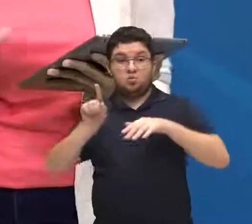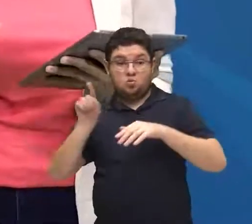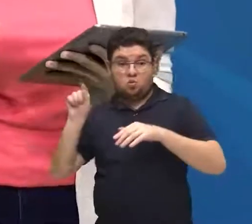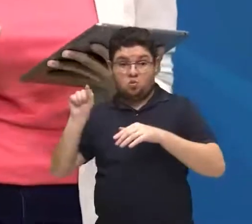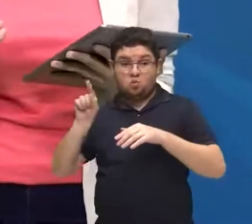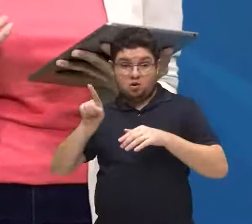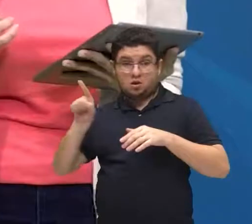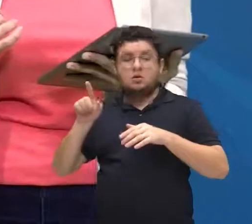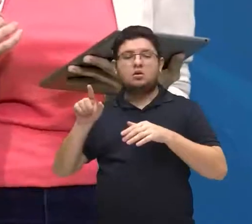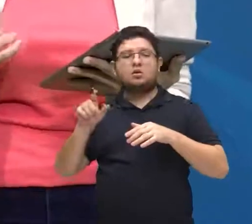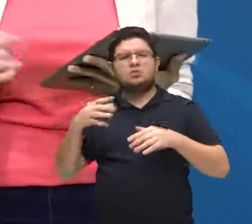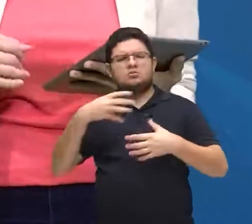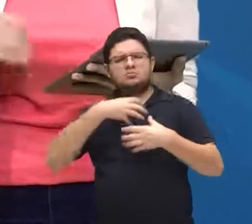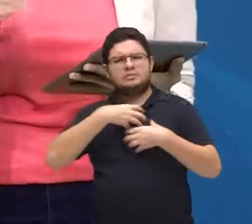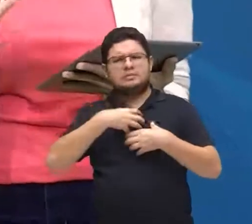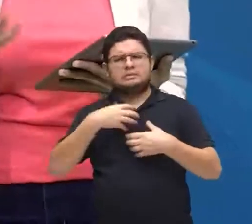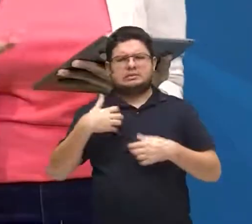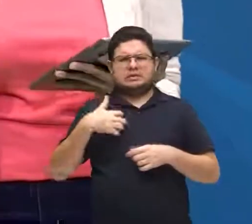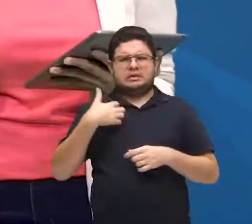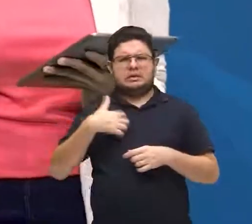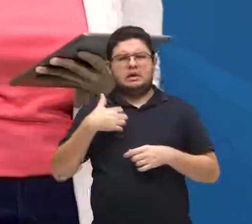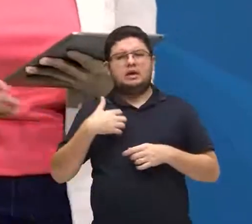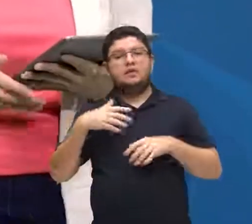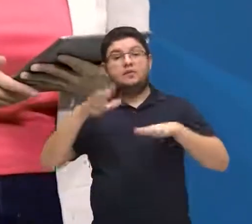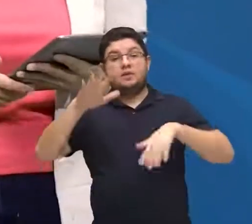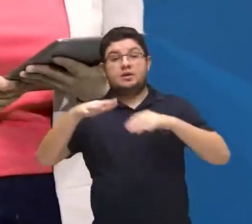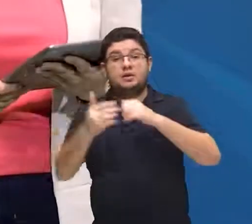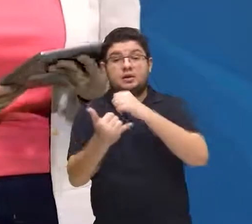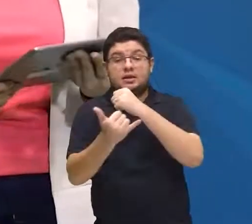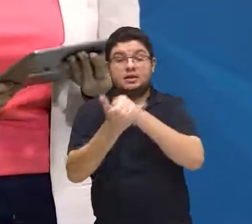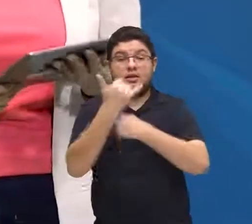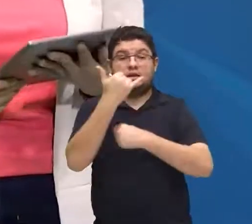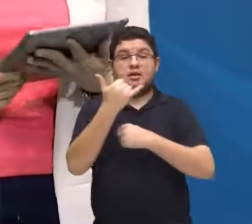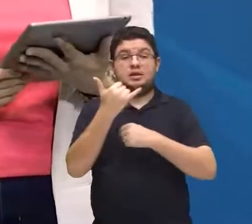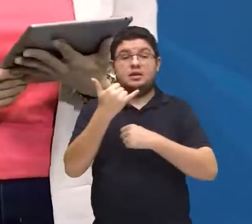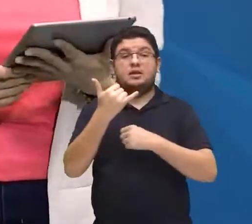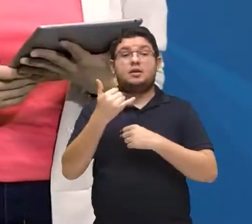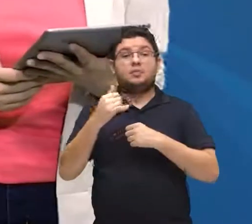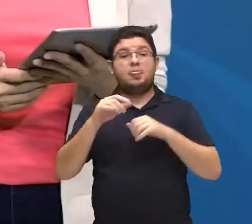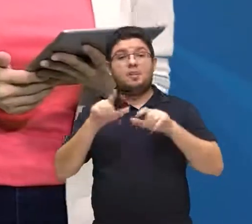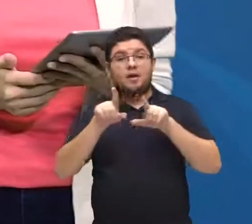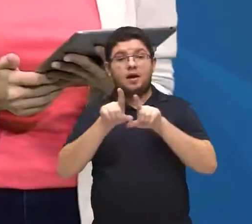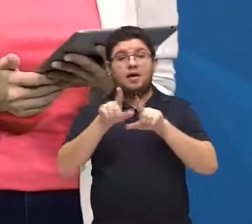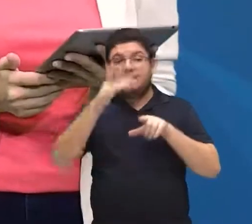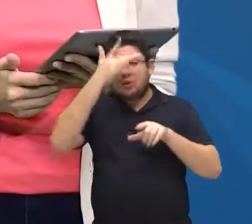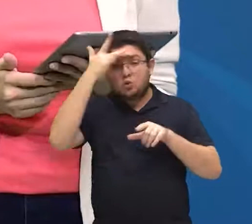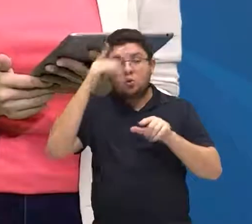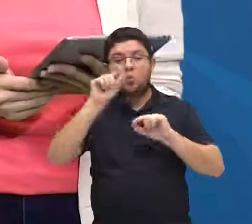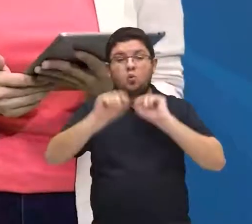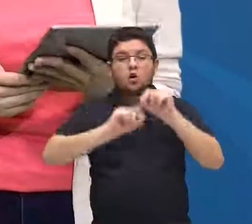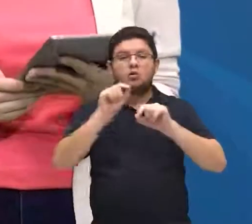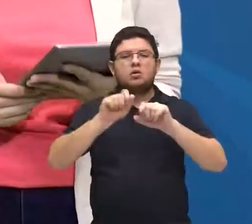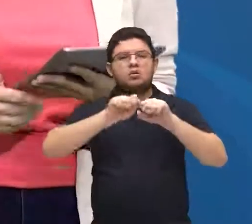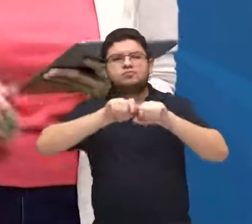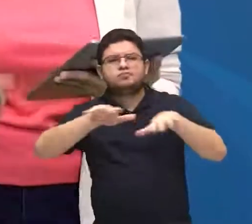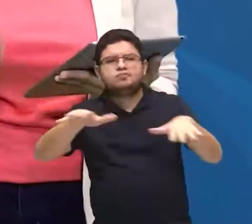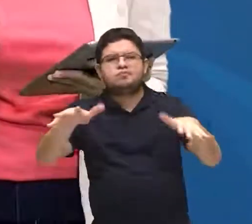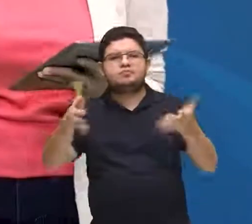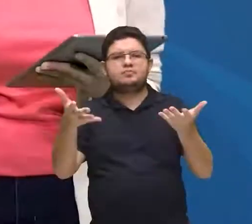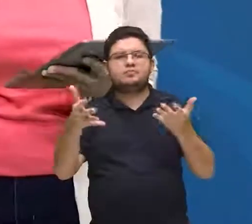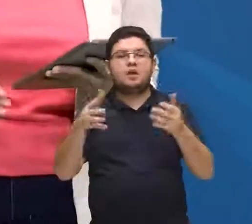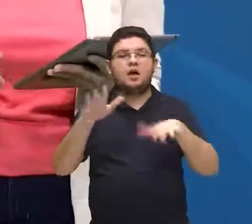gente se sente realmente enganado, mas acaba que as pessoas acabam compartilhando e muitas vezes isso acontece para atrair,